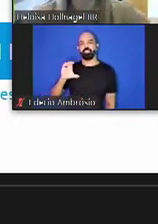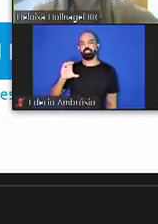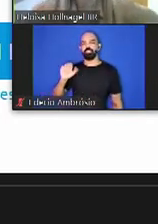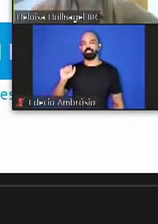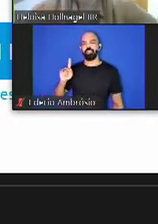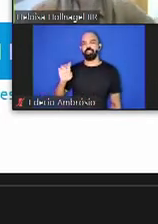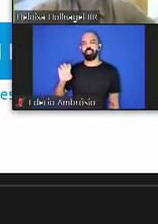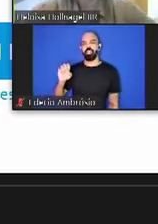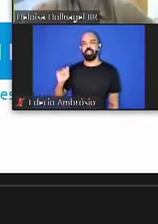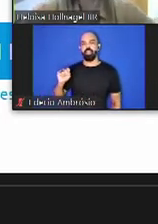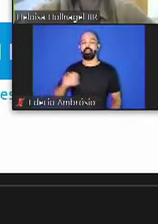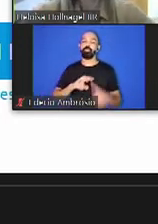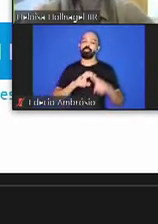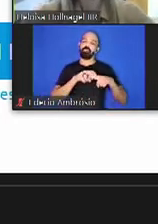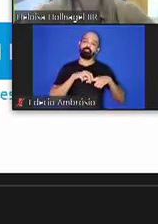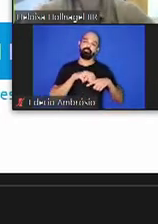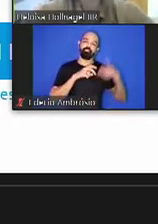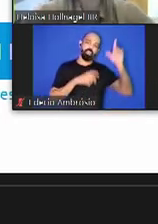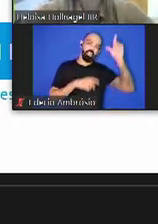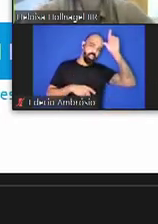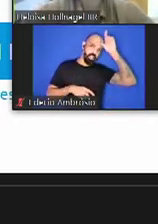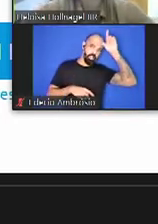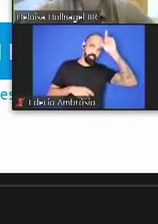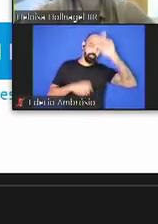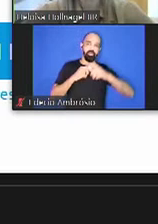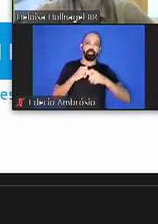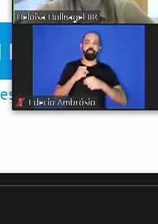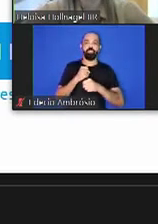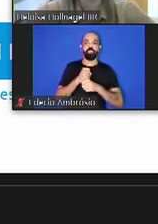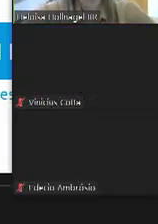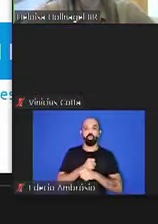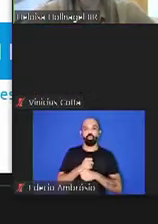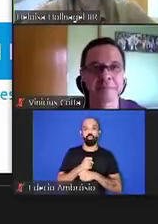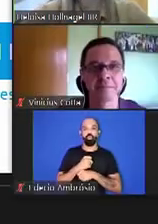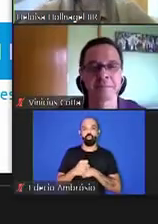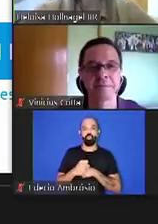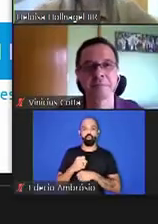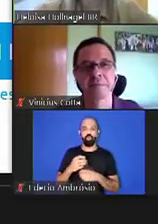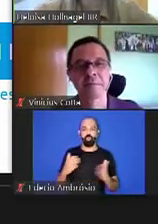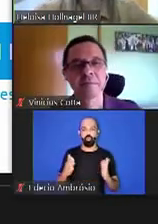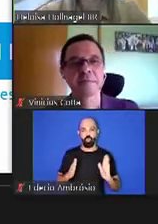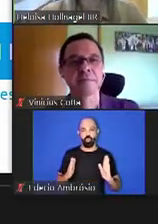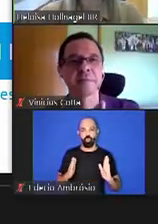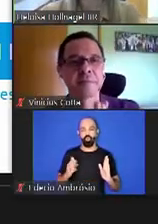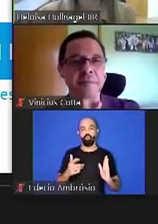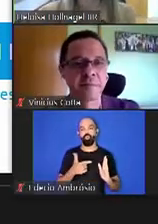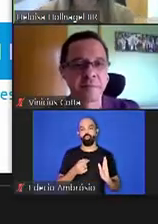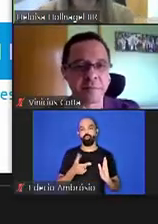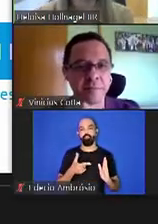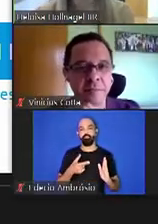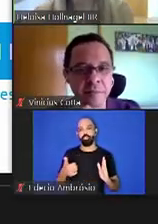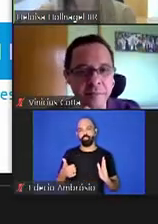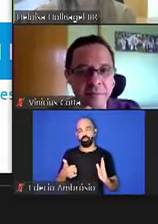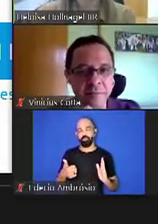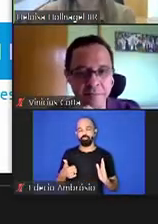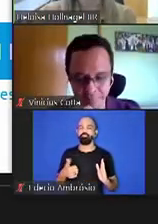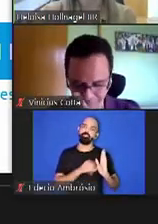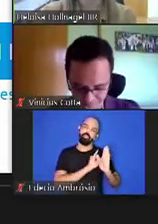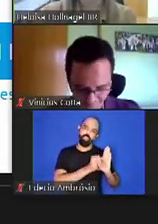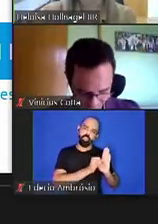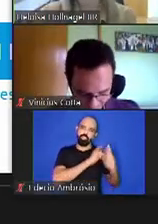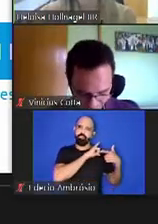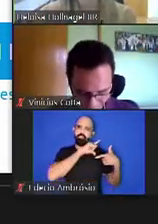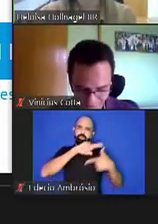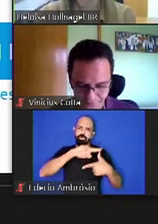relação à Alemanha para o ano de 2021. Além dos editais tradicionais, que nós